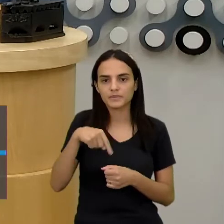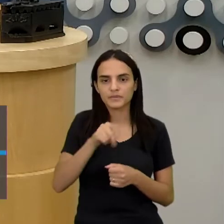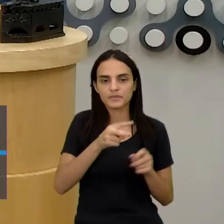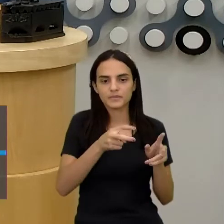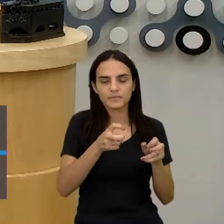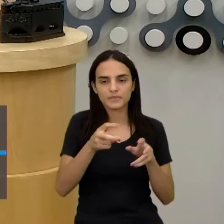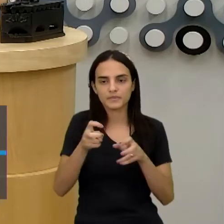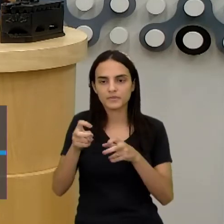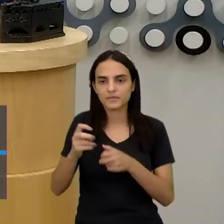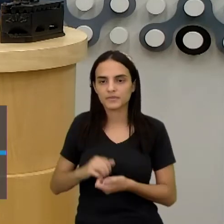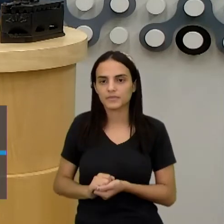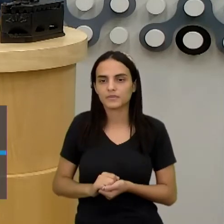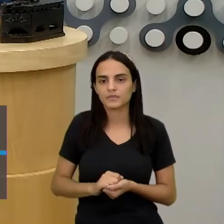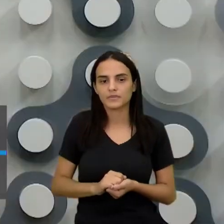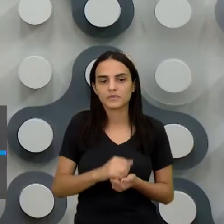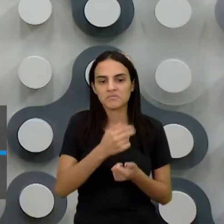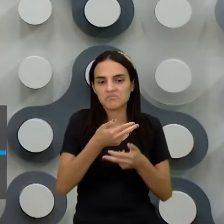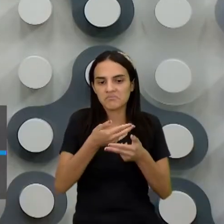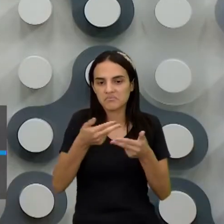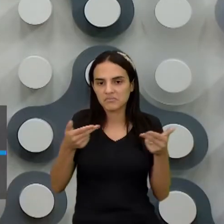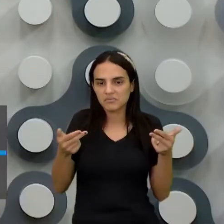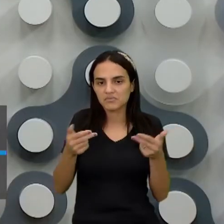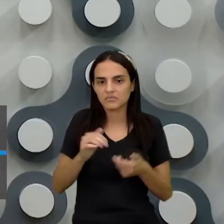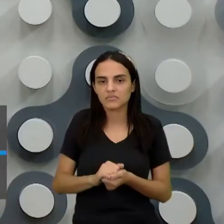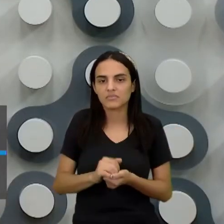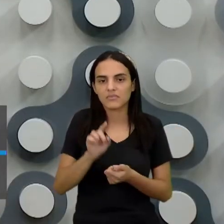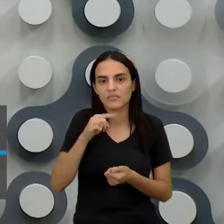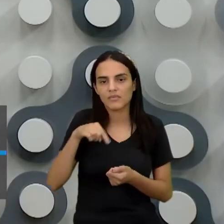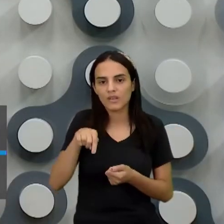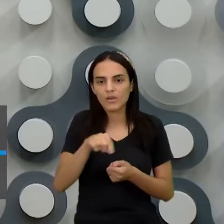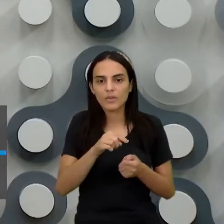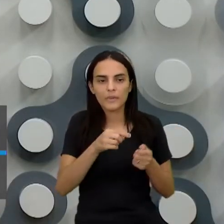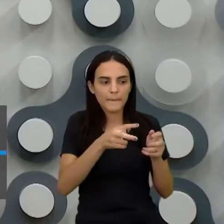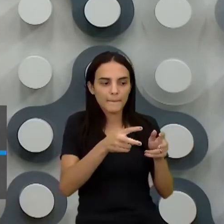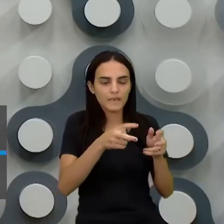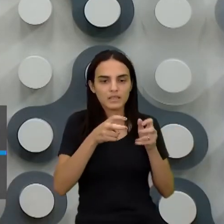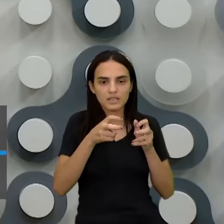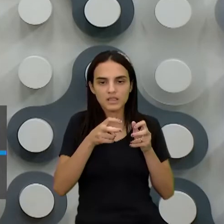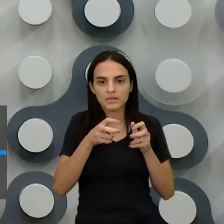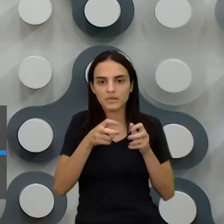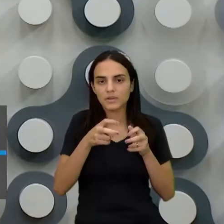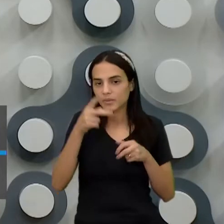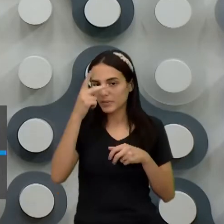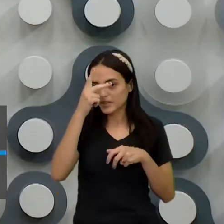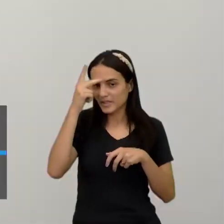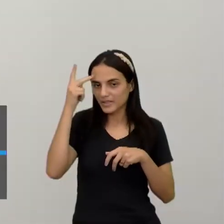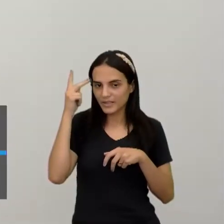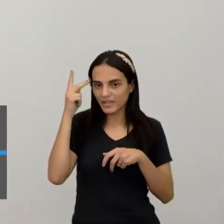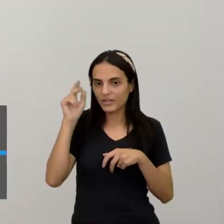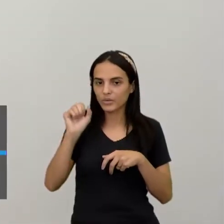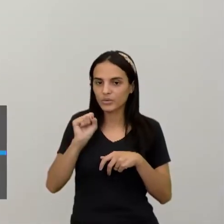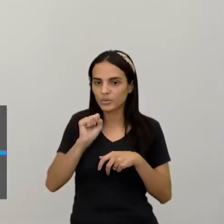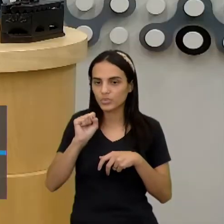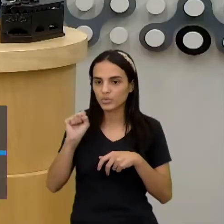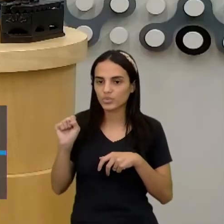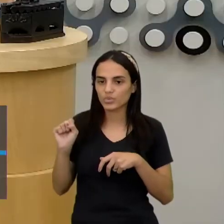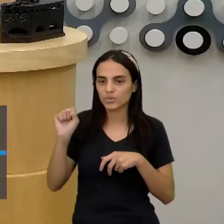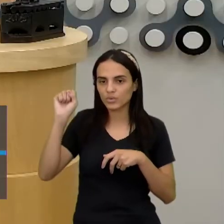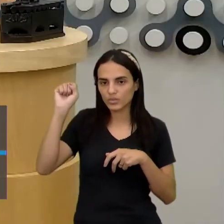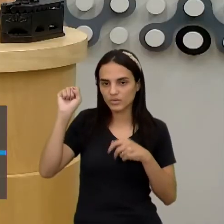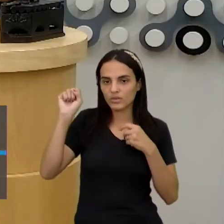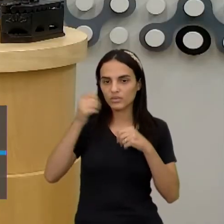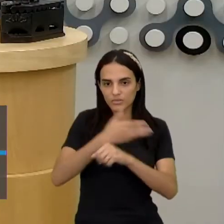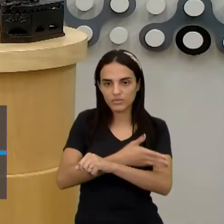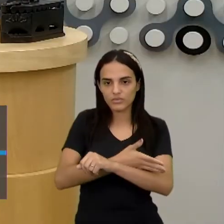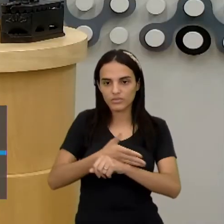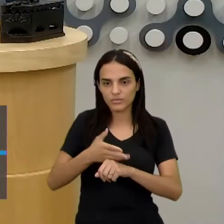observar aí, na sua grande maioria, quando a gente observa o pessoal do Sul já é mais bonito, né? Mas, assim, o que as pessoas costumam